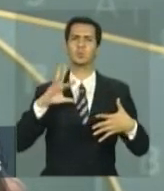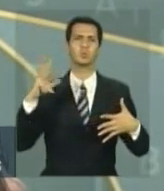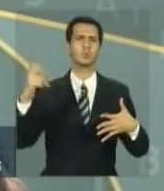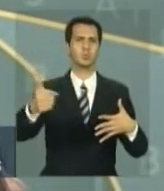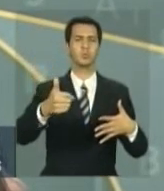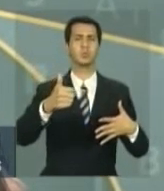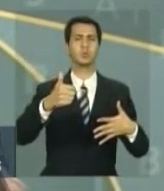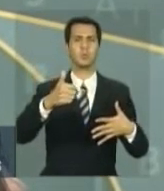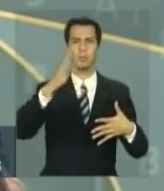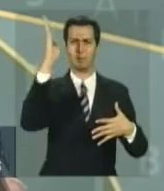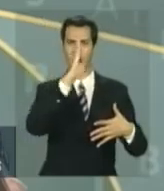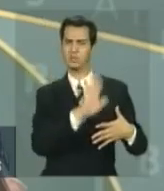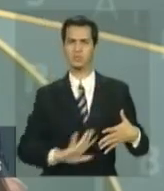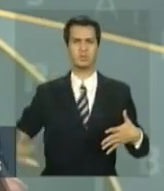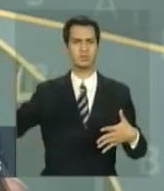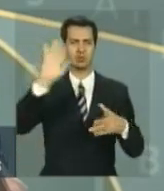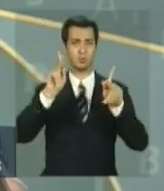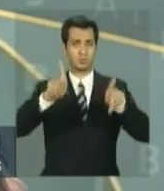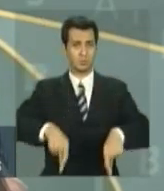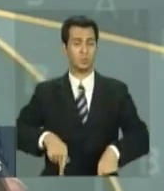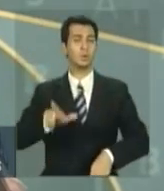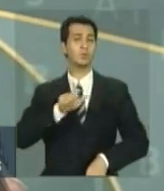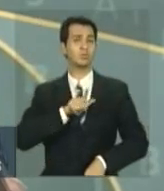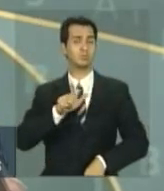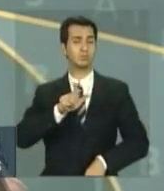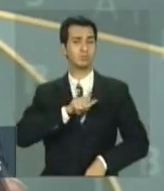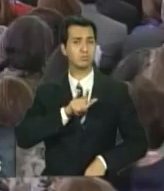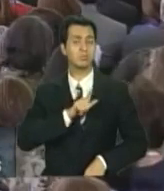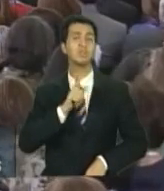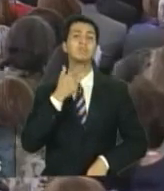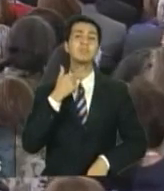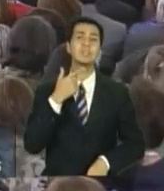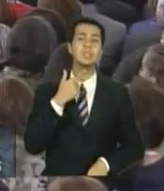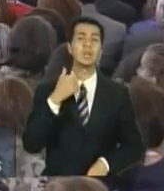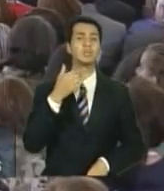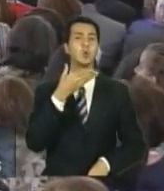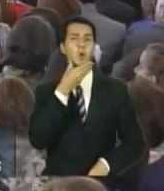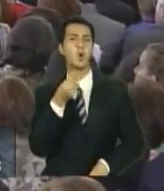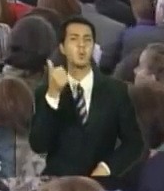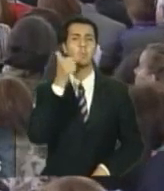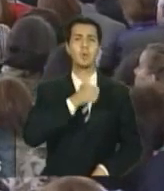qualquer orientação sexual. É este o país.